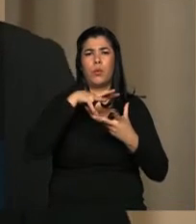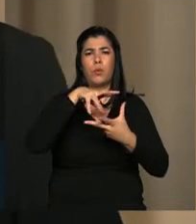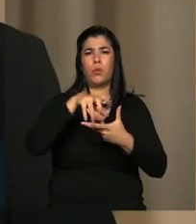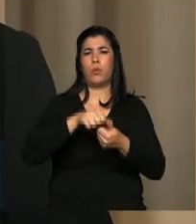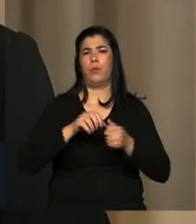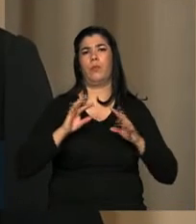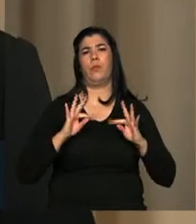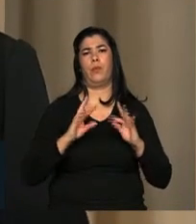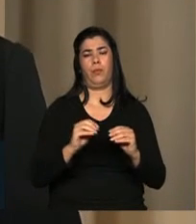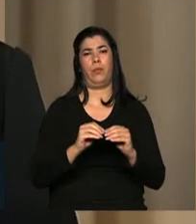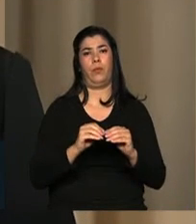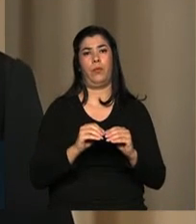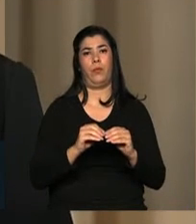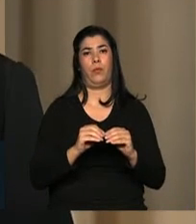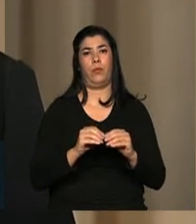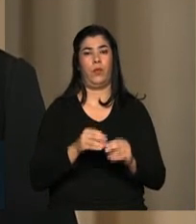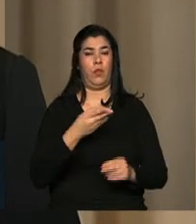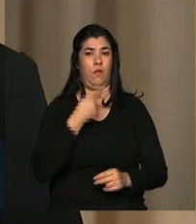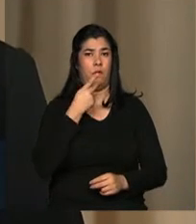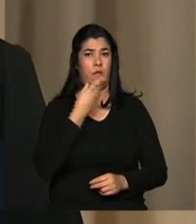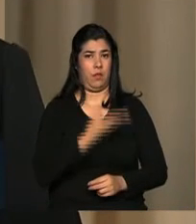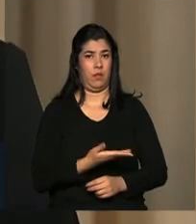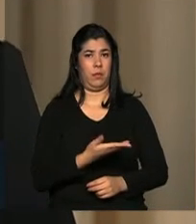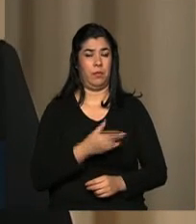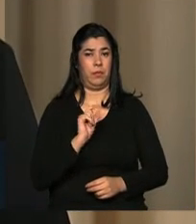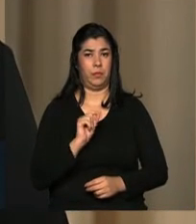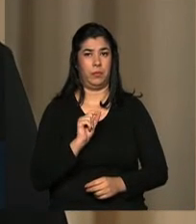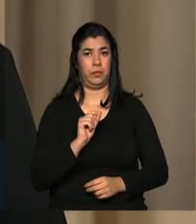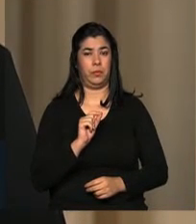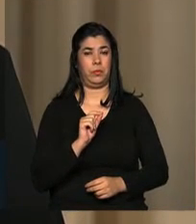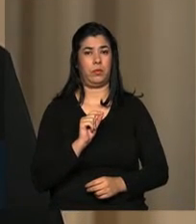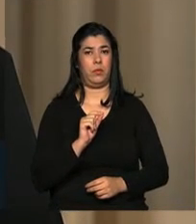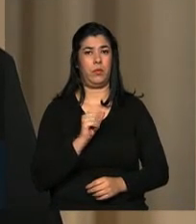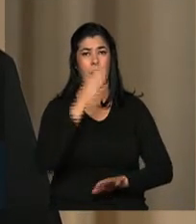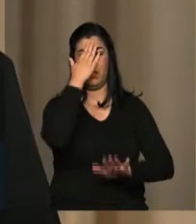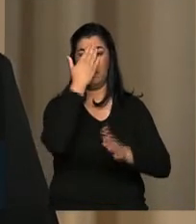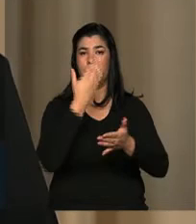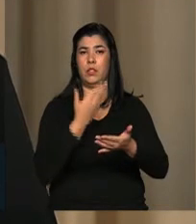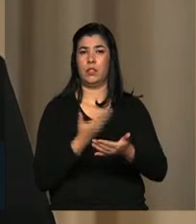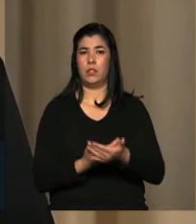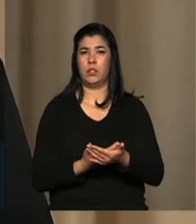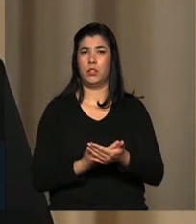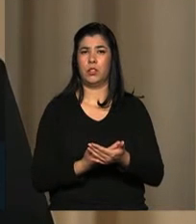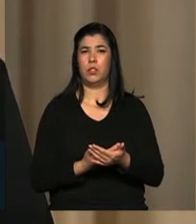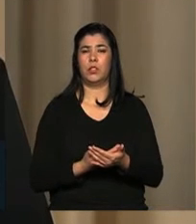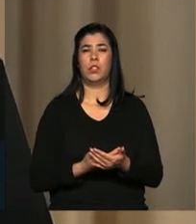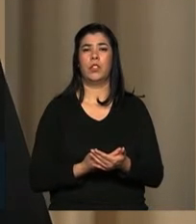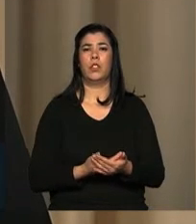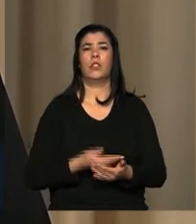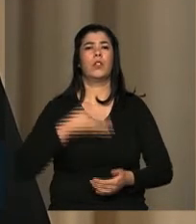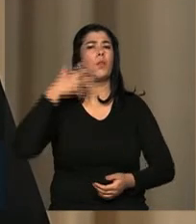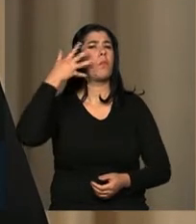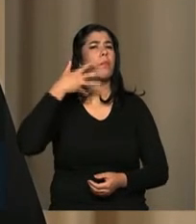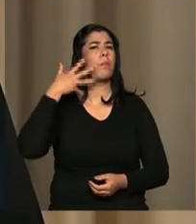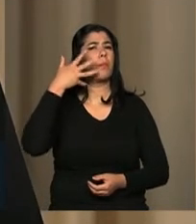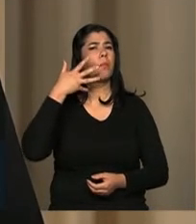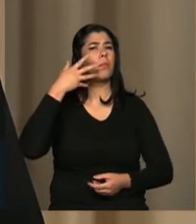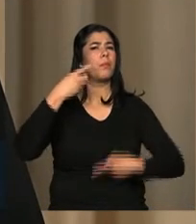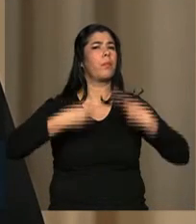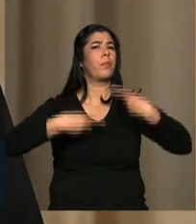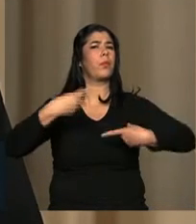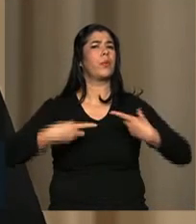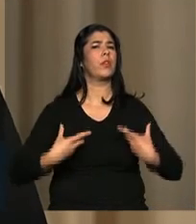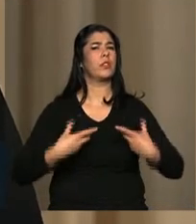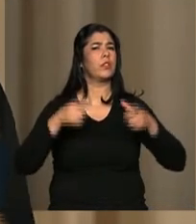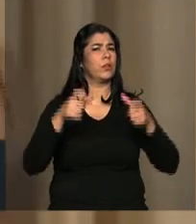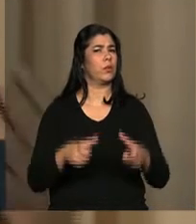disse há pouco que o senhor acreditava em política local e